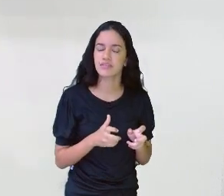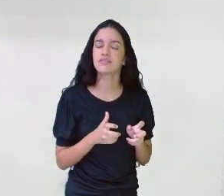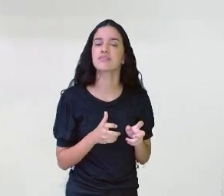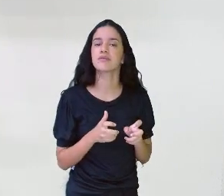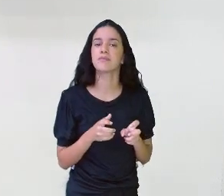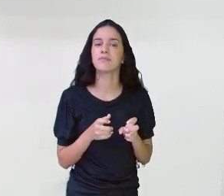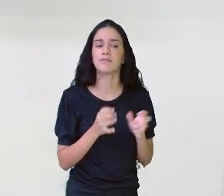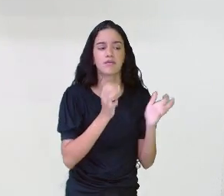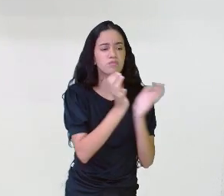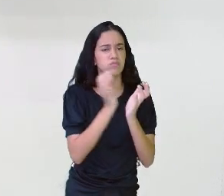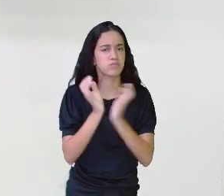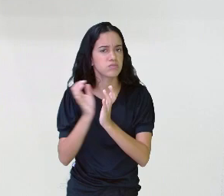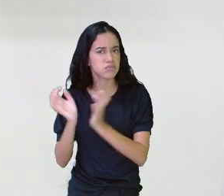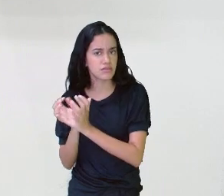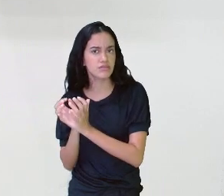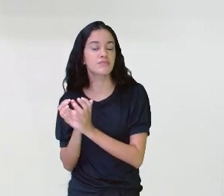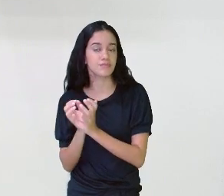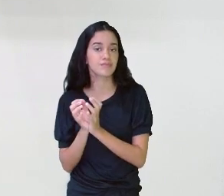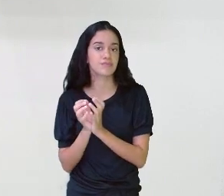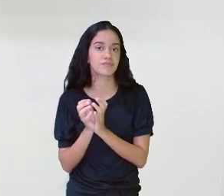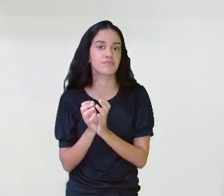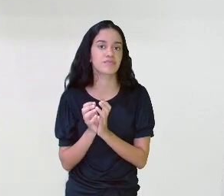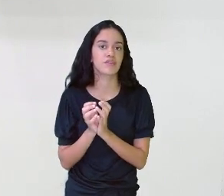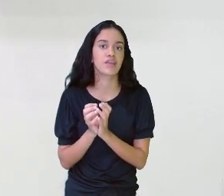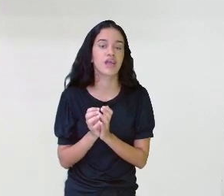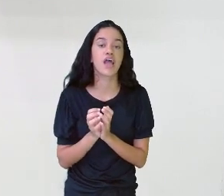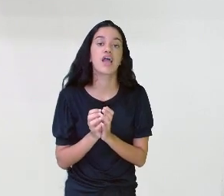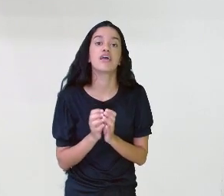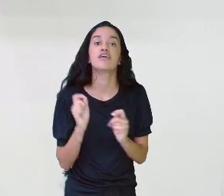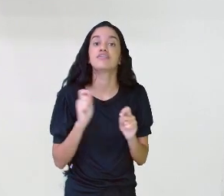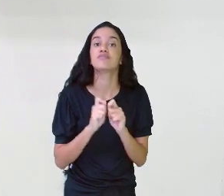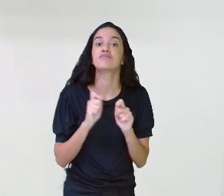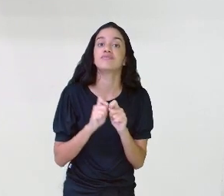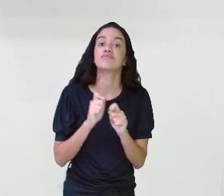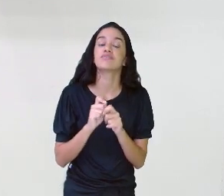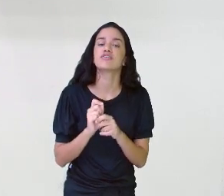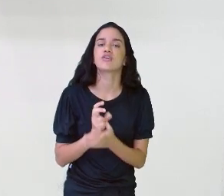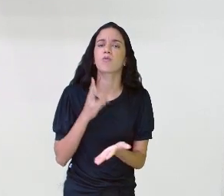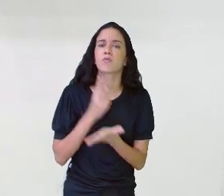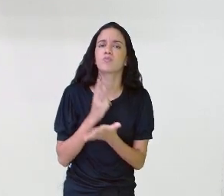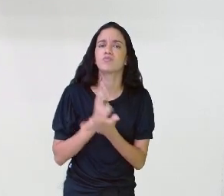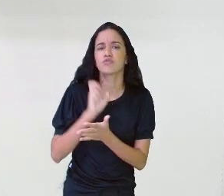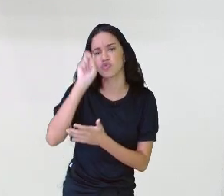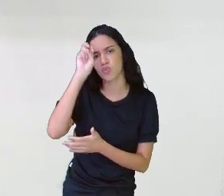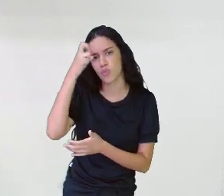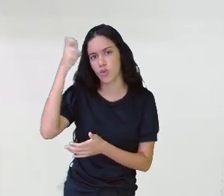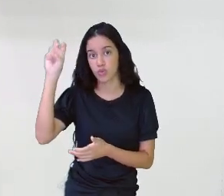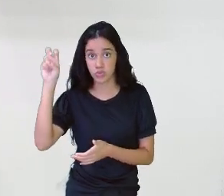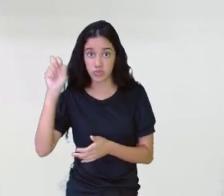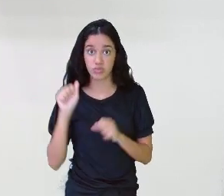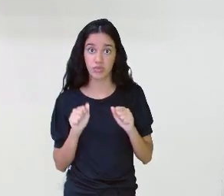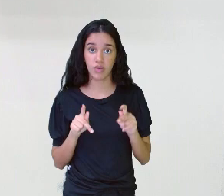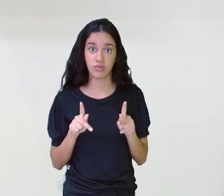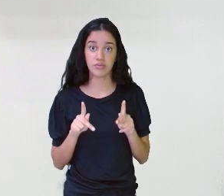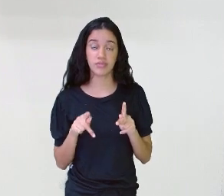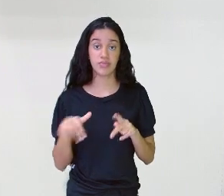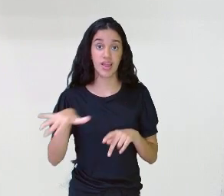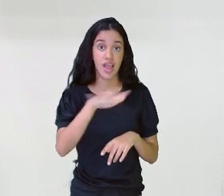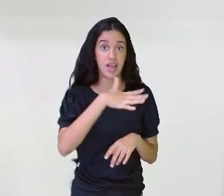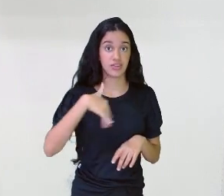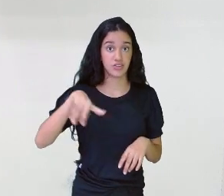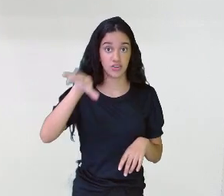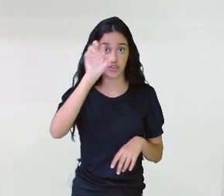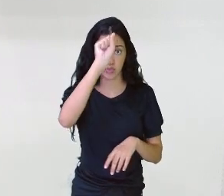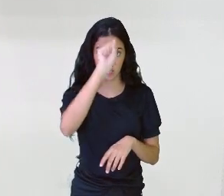grandes colônias ainda existem por lá. E eles fazem questão de manter essa cultura, tá? Região sul,